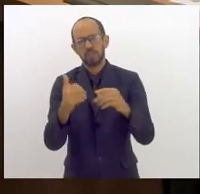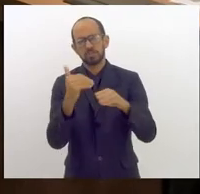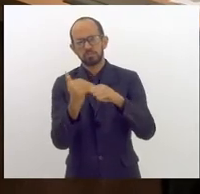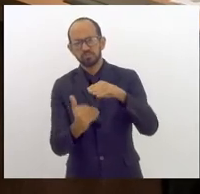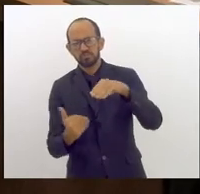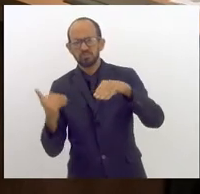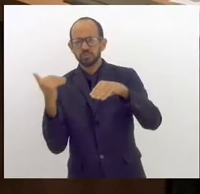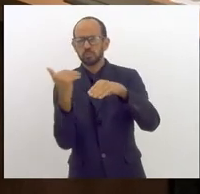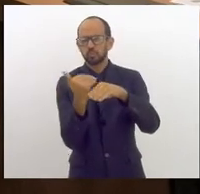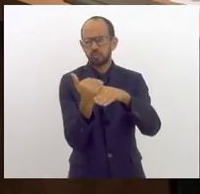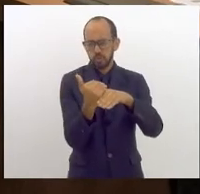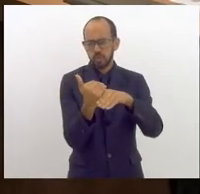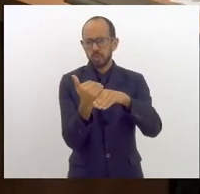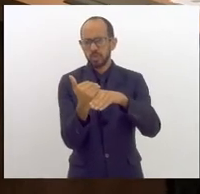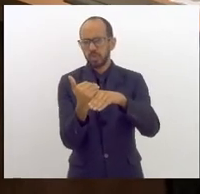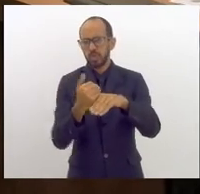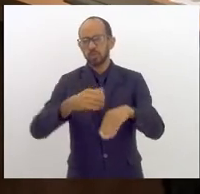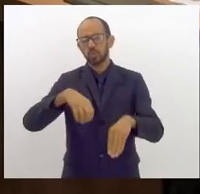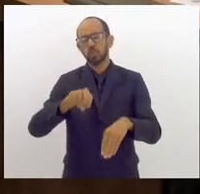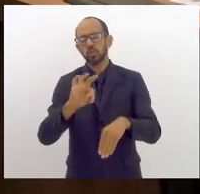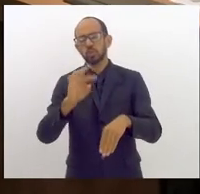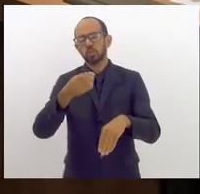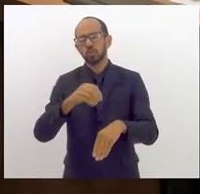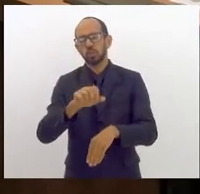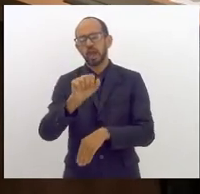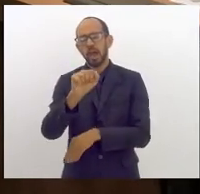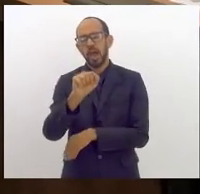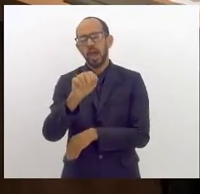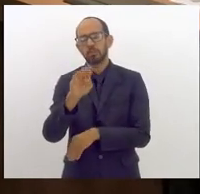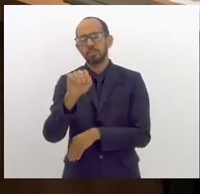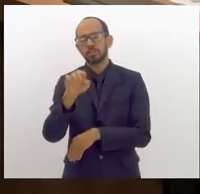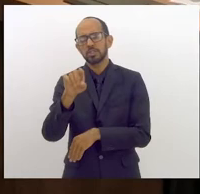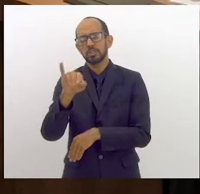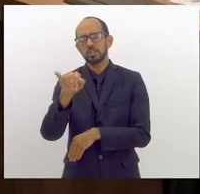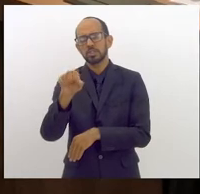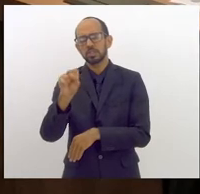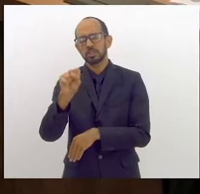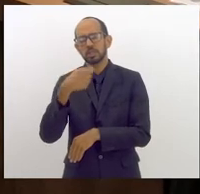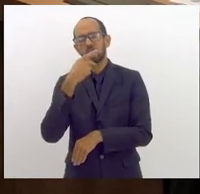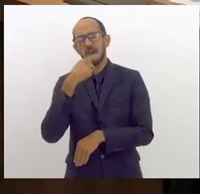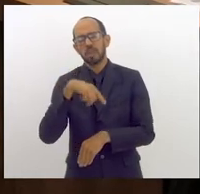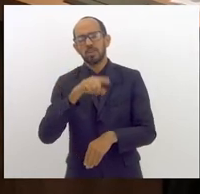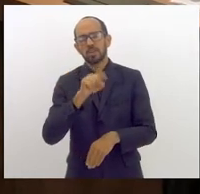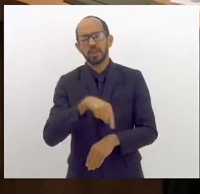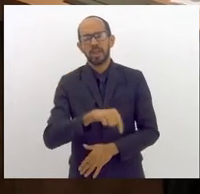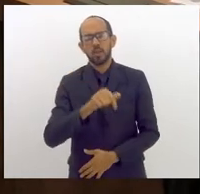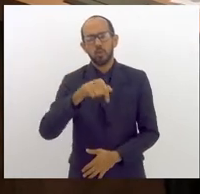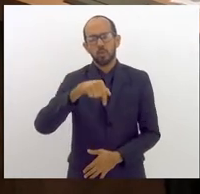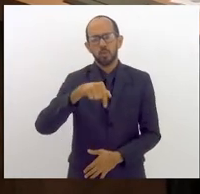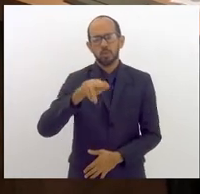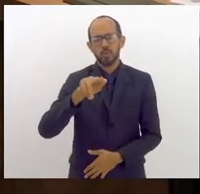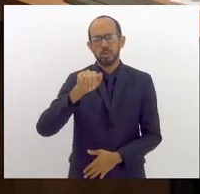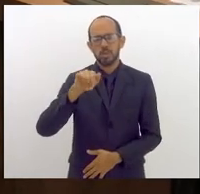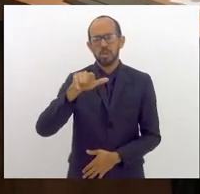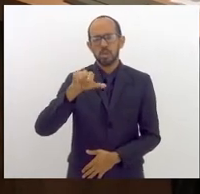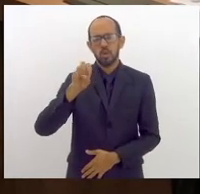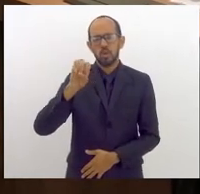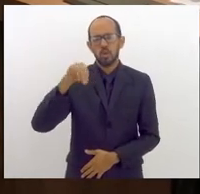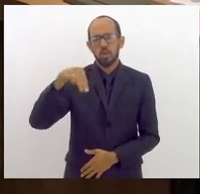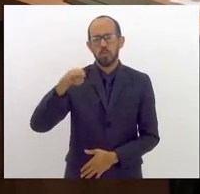aquilo que Abdias Nascimento chamava de quilombismo ou seja toda uma estética cultural